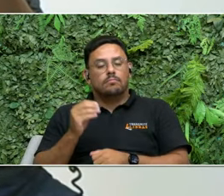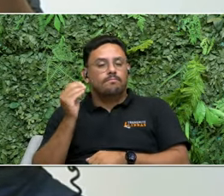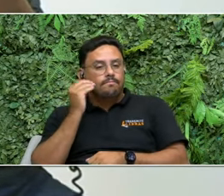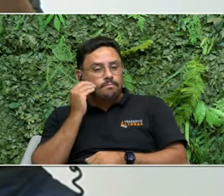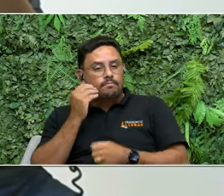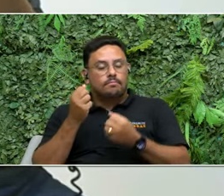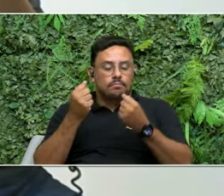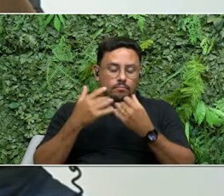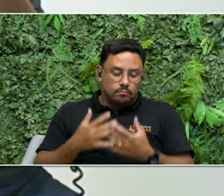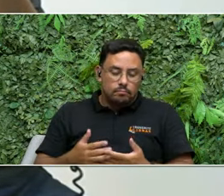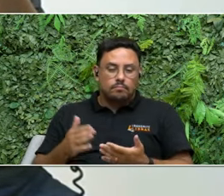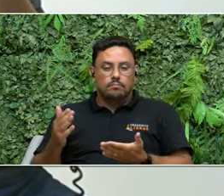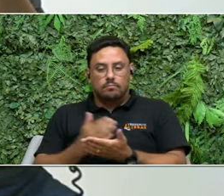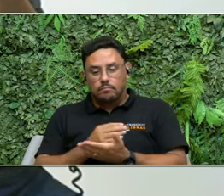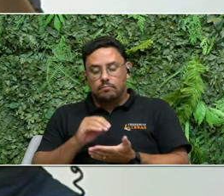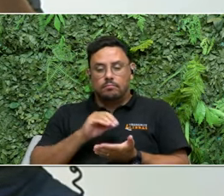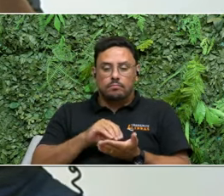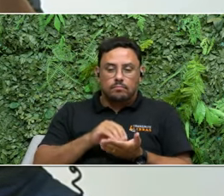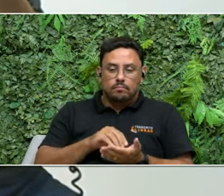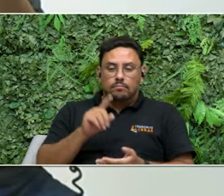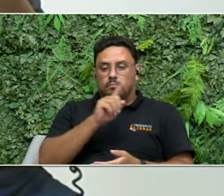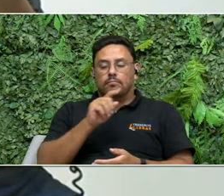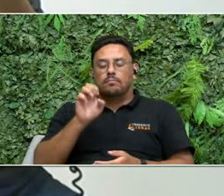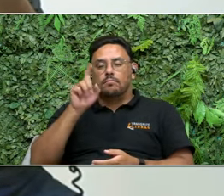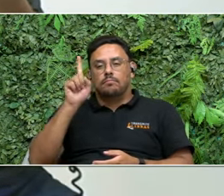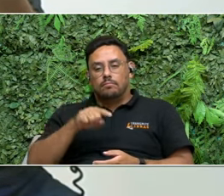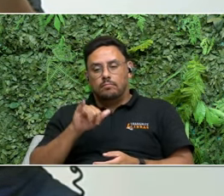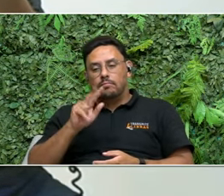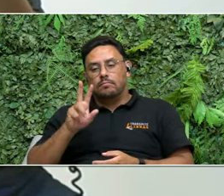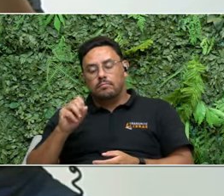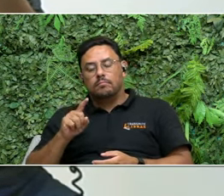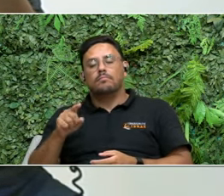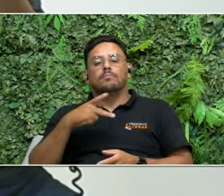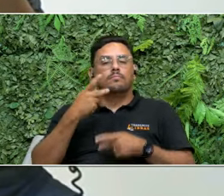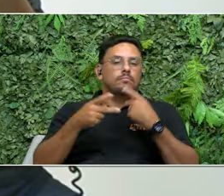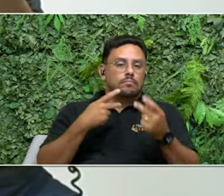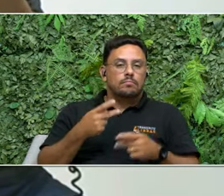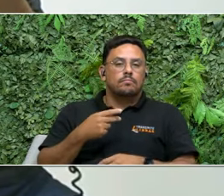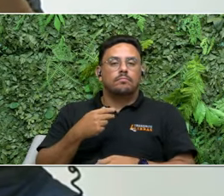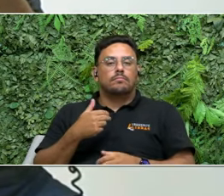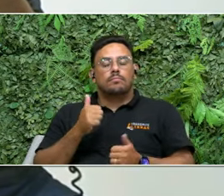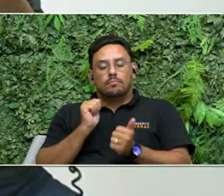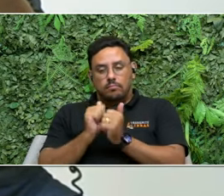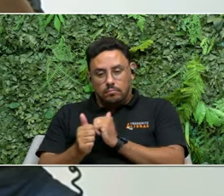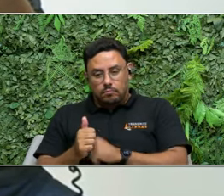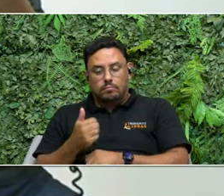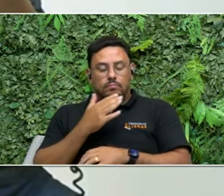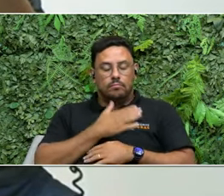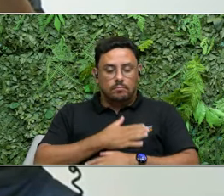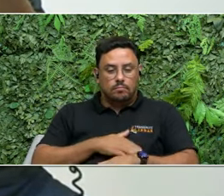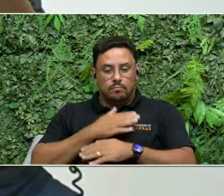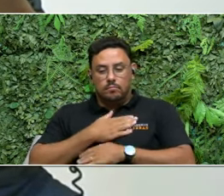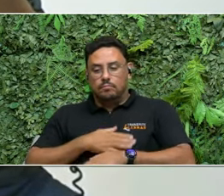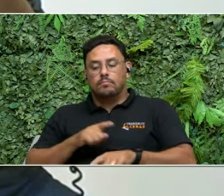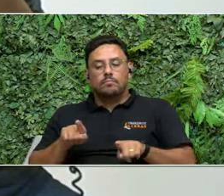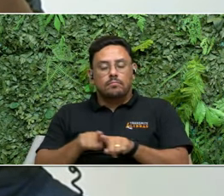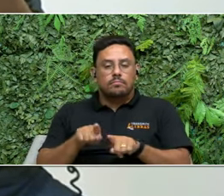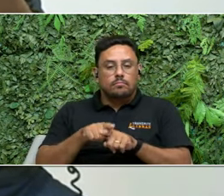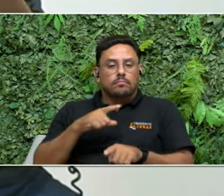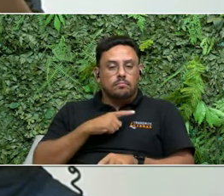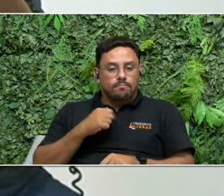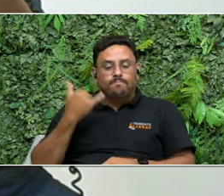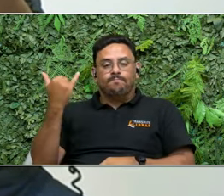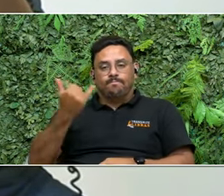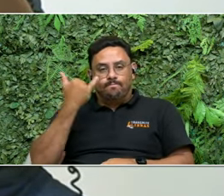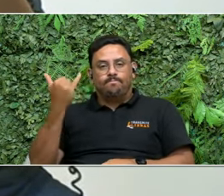explicar né a ausência do Zé Ivaldo por ter girado o time e ele diz que os jogadores do Cruzeiro vão ter calma vão ter que ter calma porque tem muita importância pro